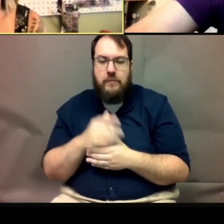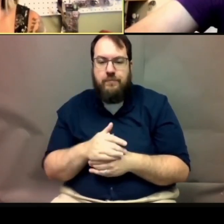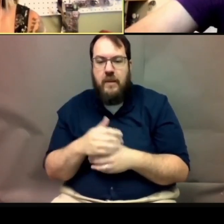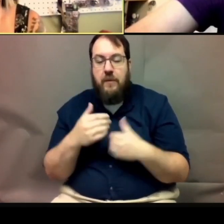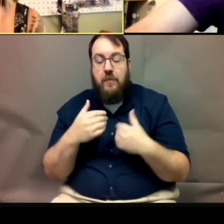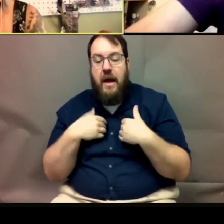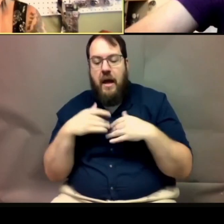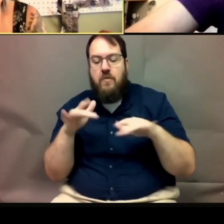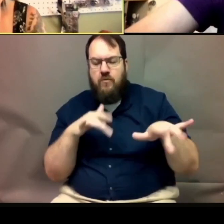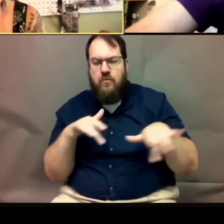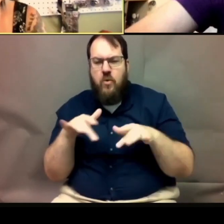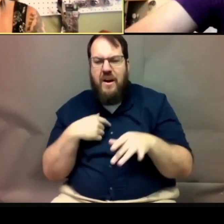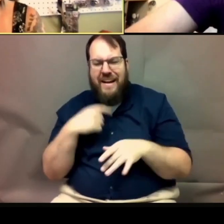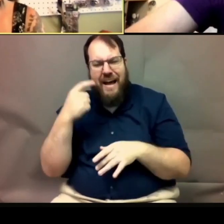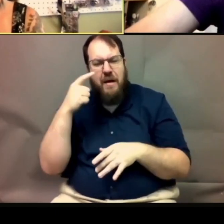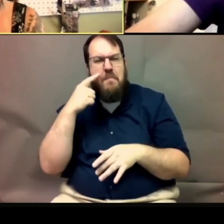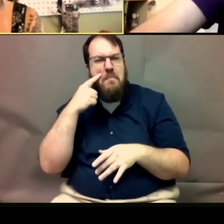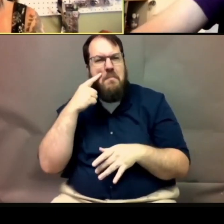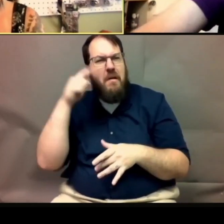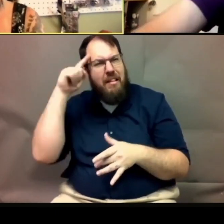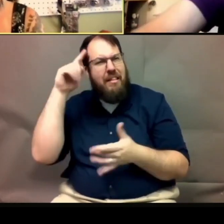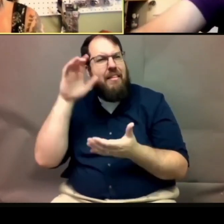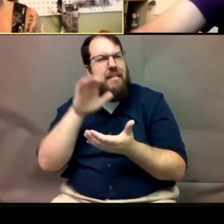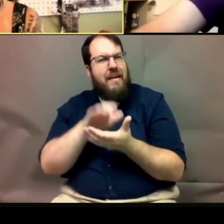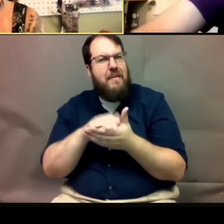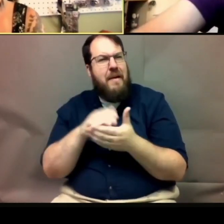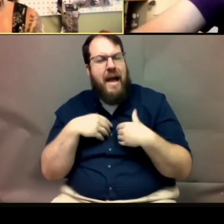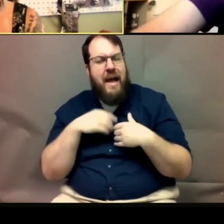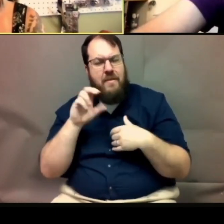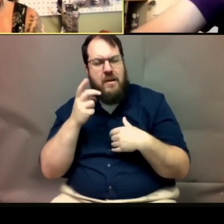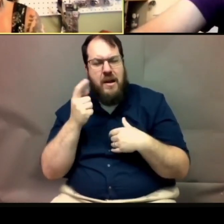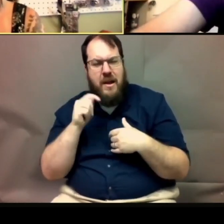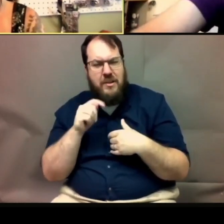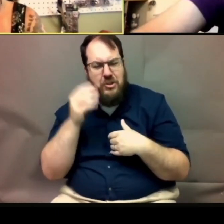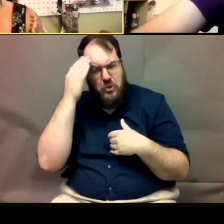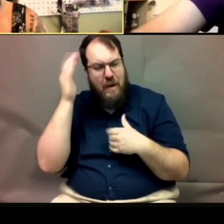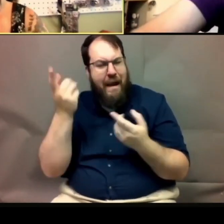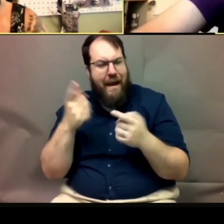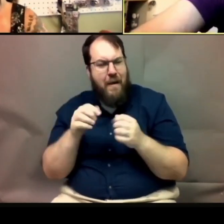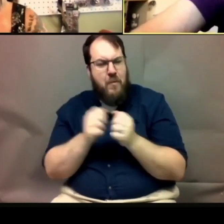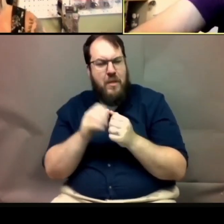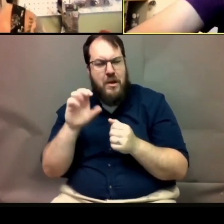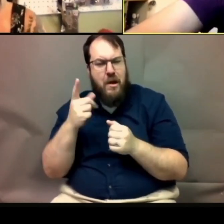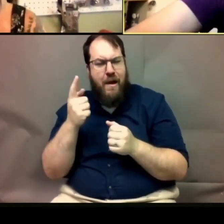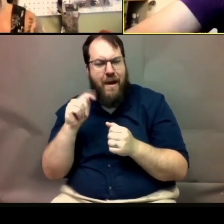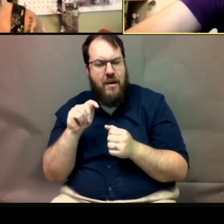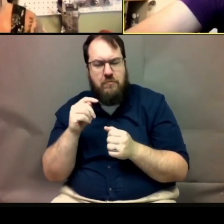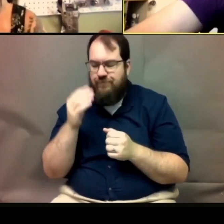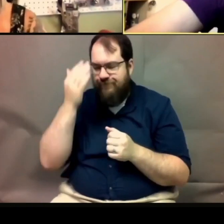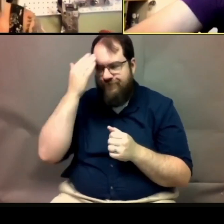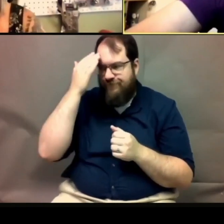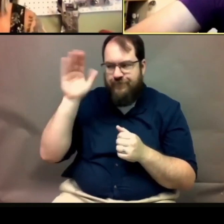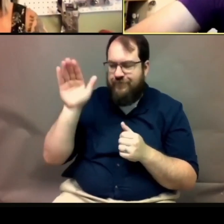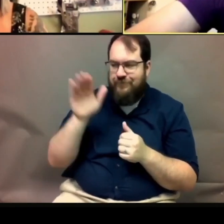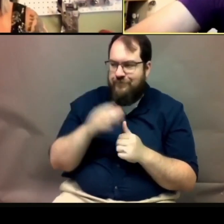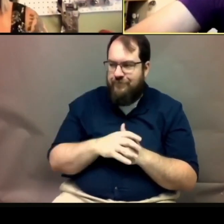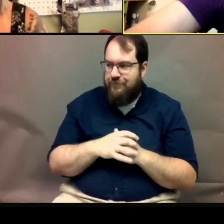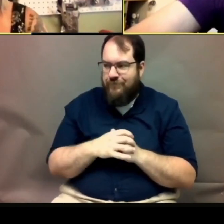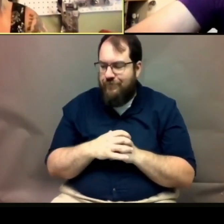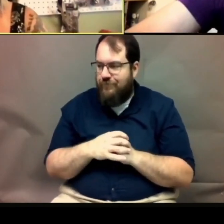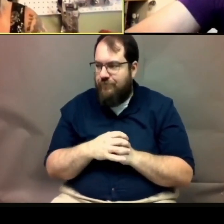esses links aí conosco nós teríamos uma gravação disso e eu acho que também uma gravação do bate-papo você sabe o que acontece com o bate-papo?